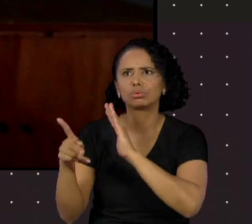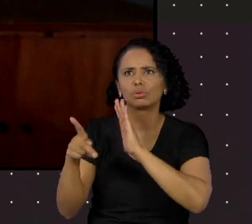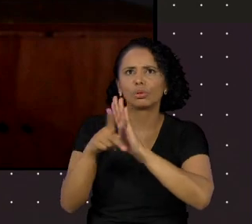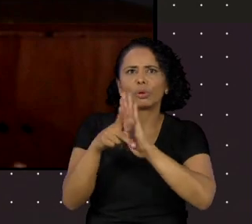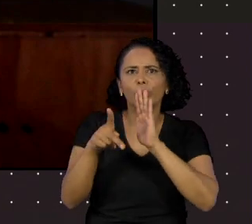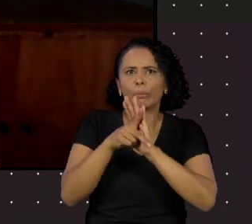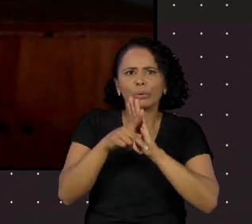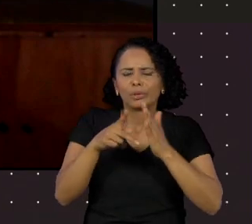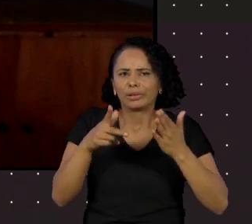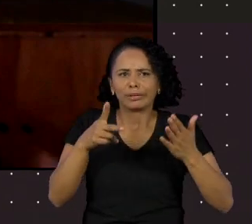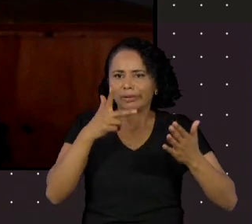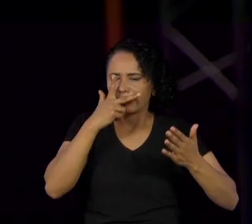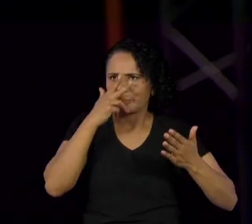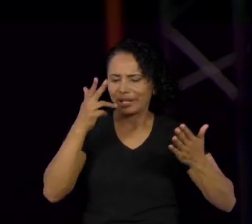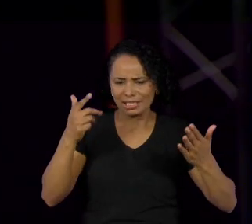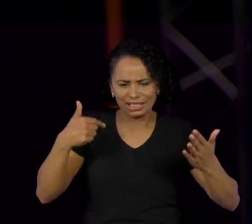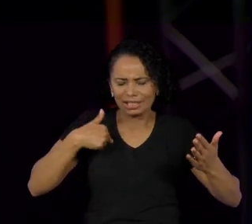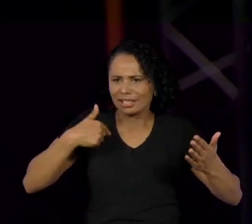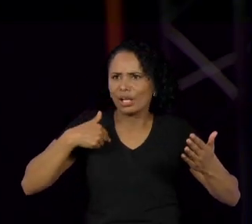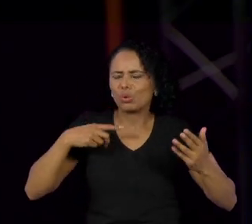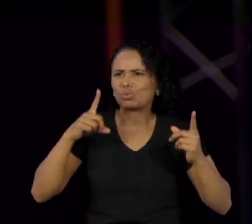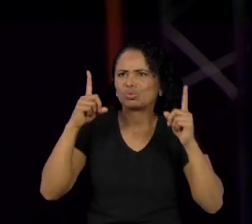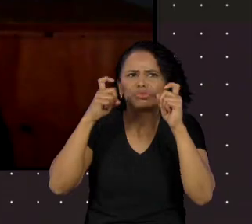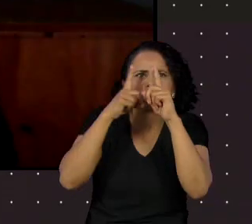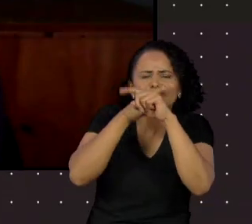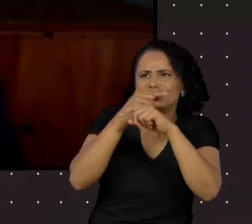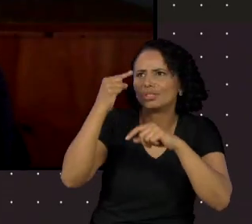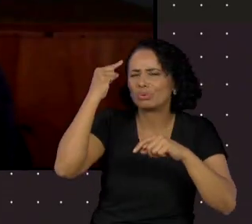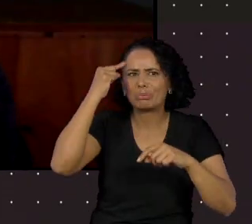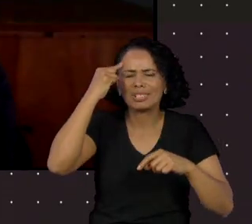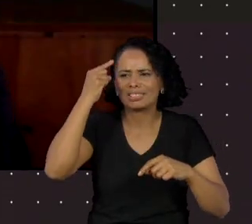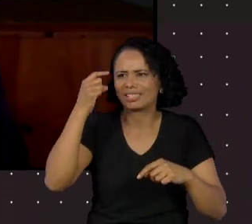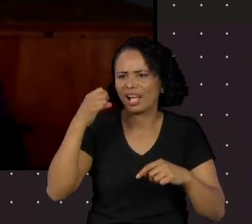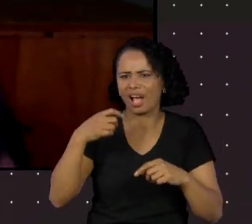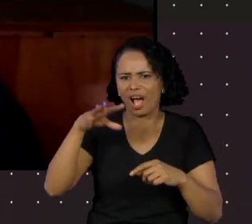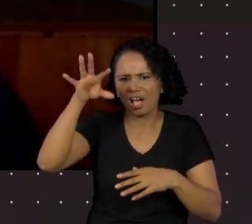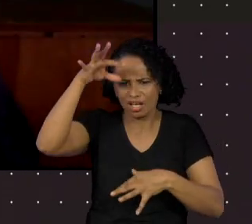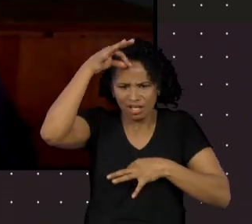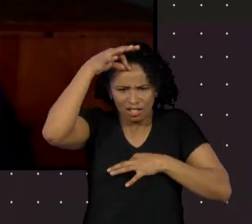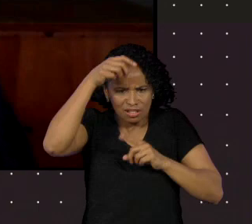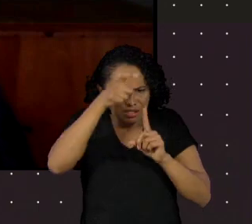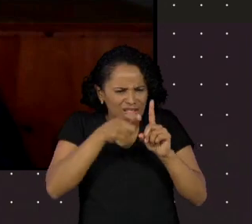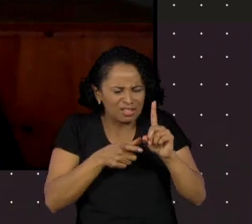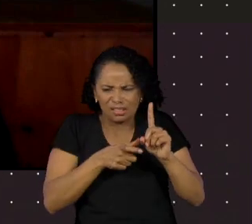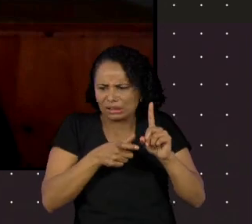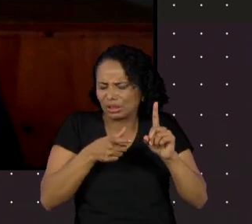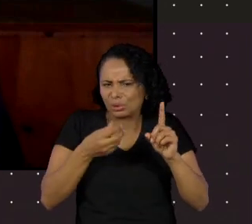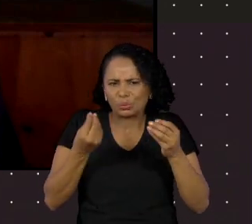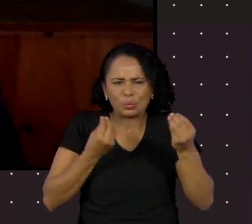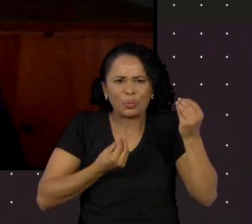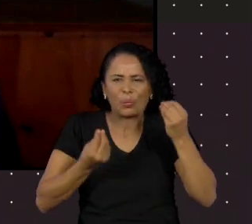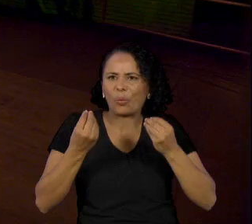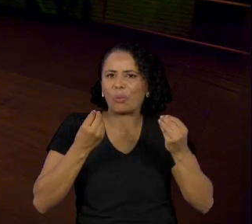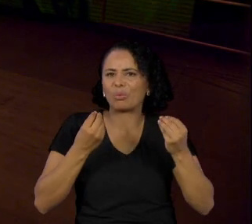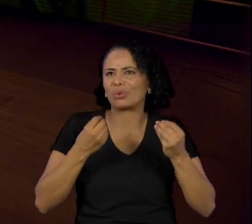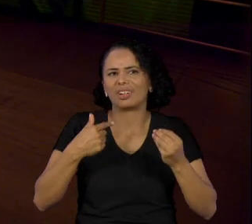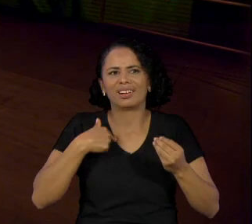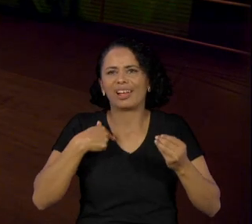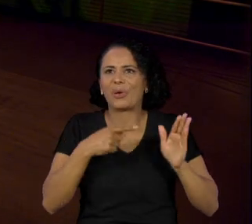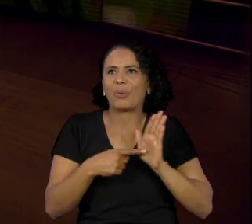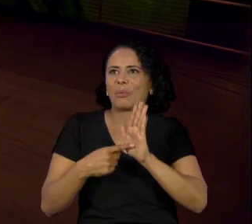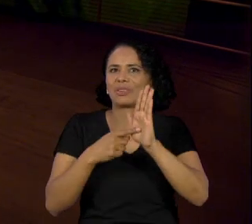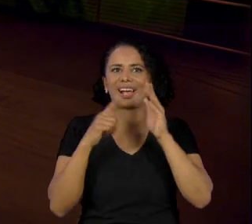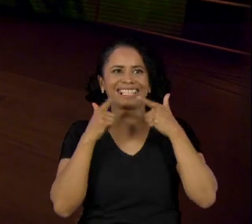mas eu tinha uma certa dificuldade a princípio de pensar essa personagem como uma personagem que eu tinha que fazer graça, né? Porque eu não